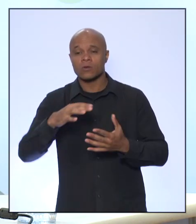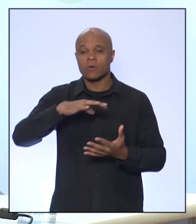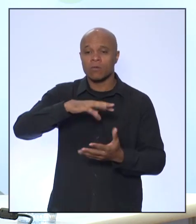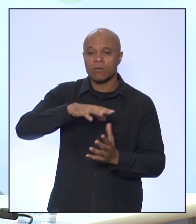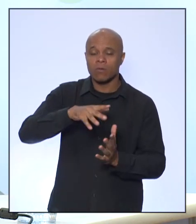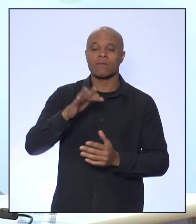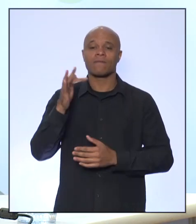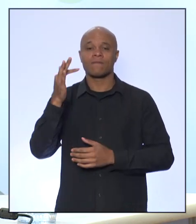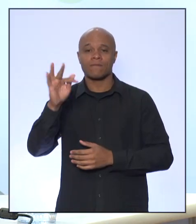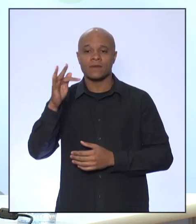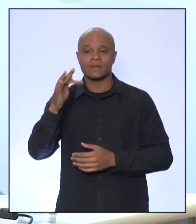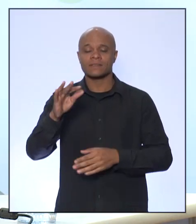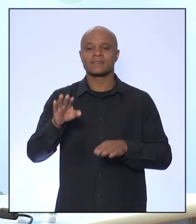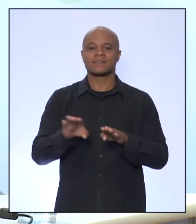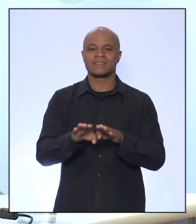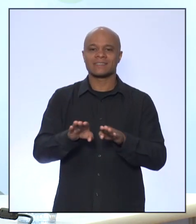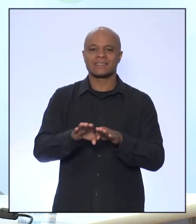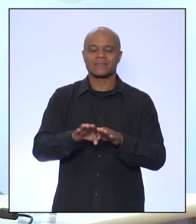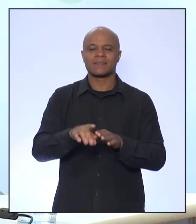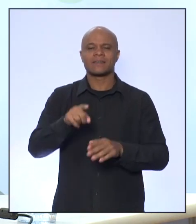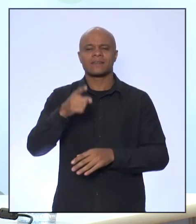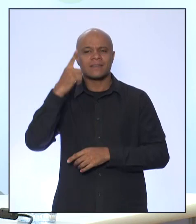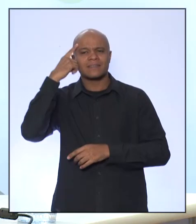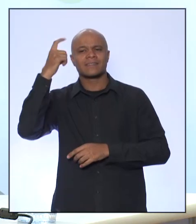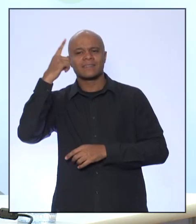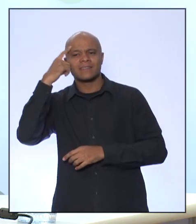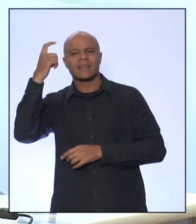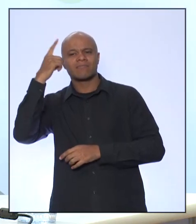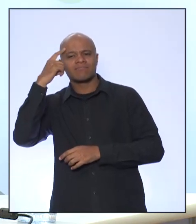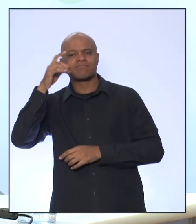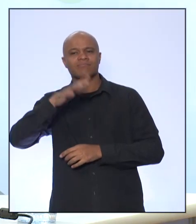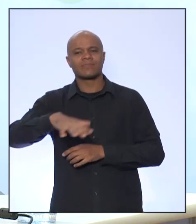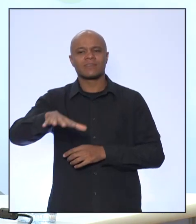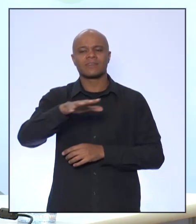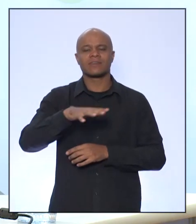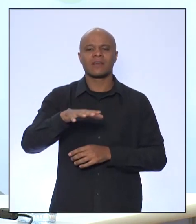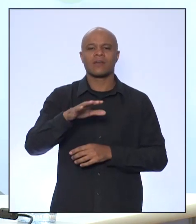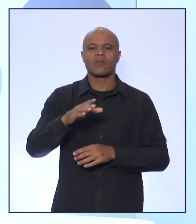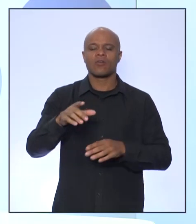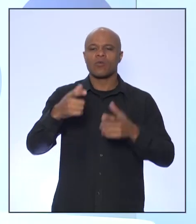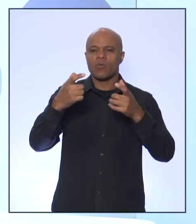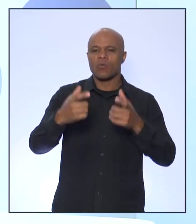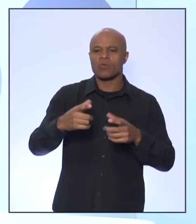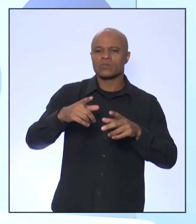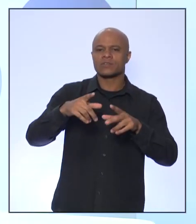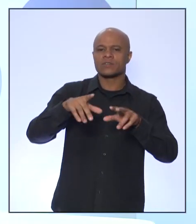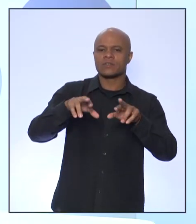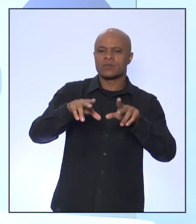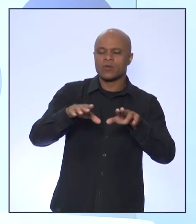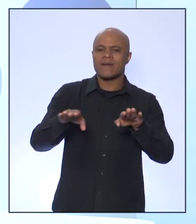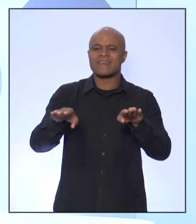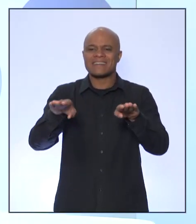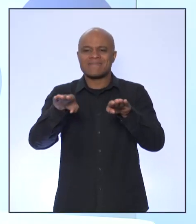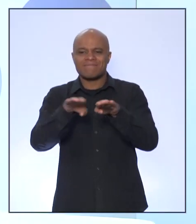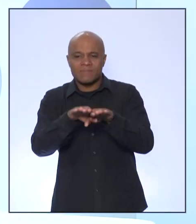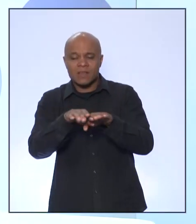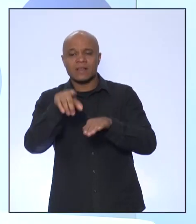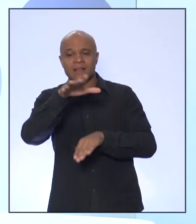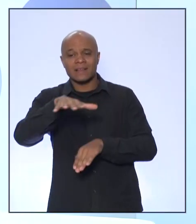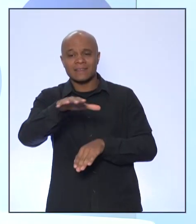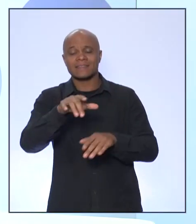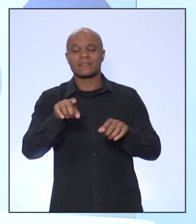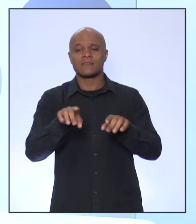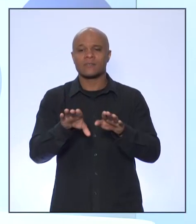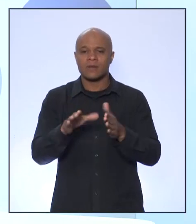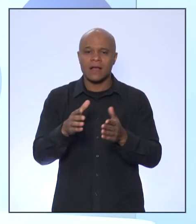dos ideais. É onde a gente se equipara a eles, né, professora Janaína? Exatamente. A nossa Constituição, ela